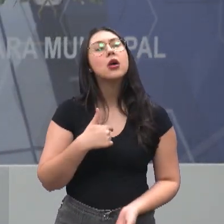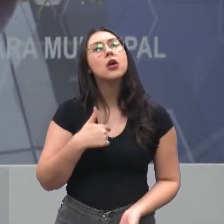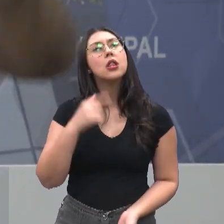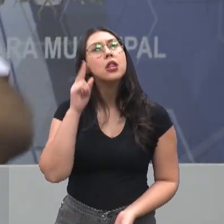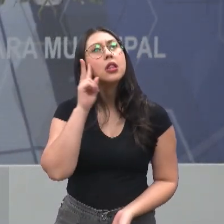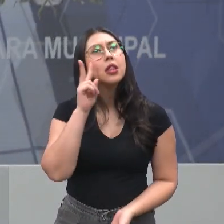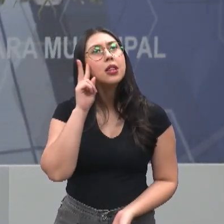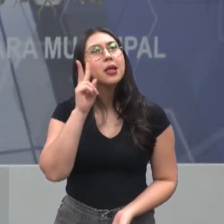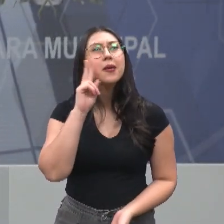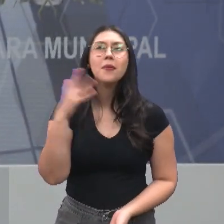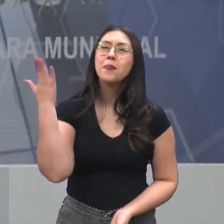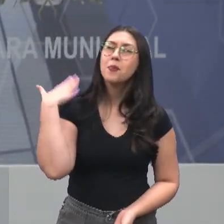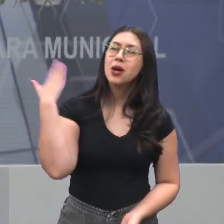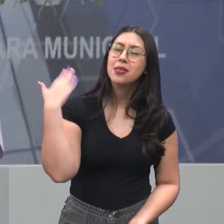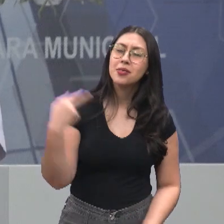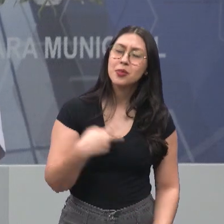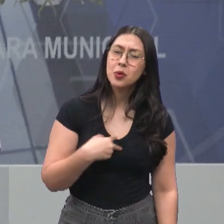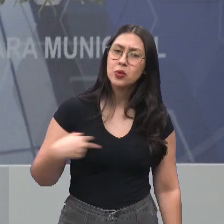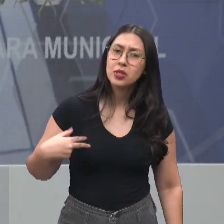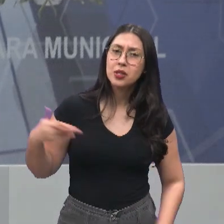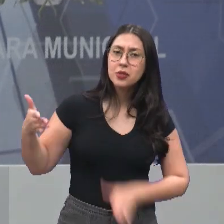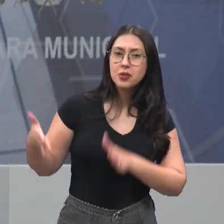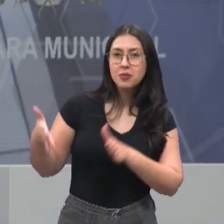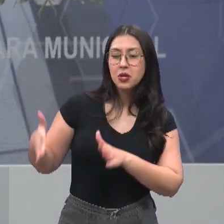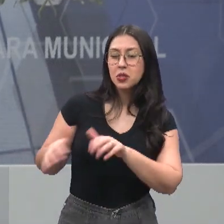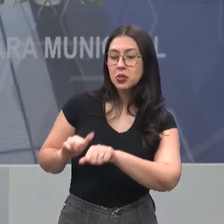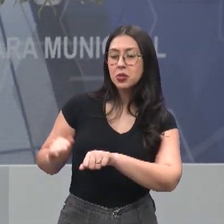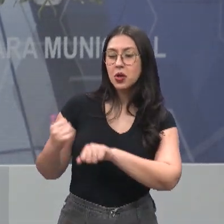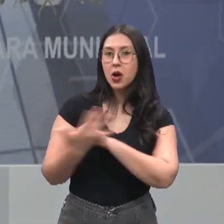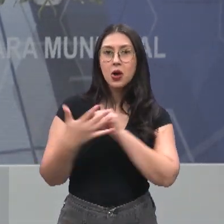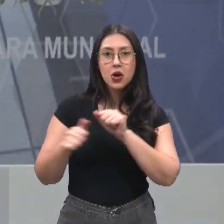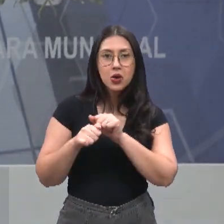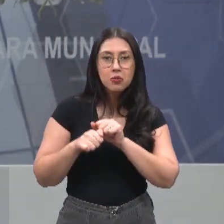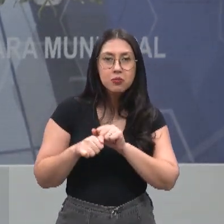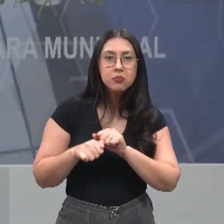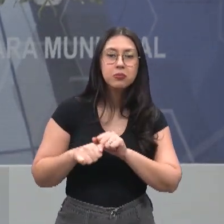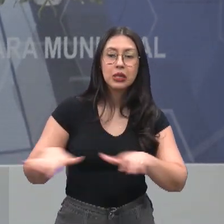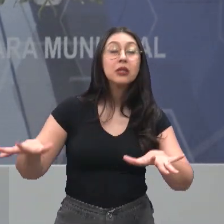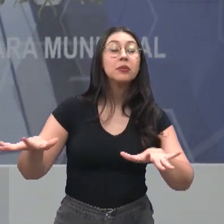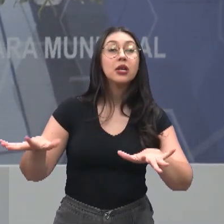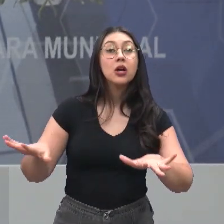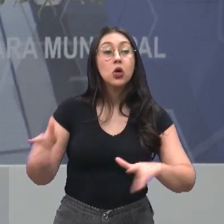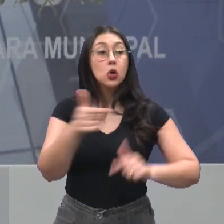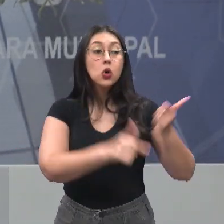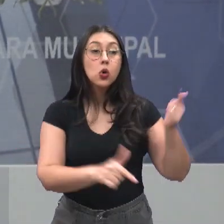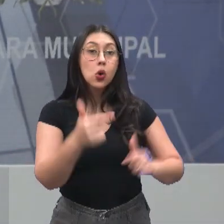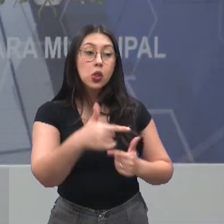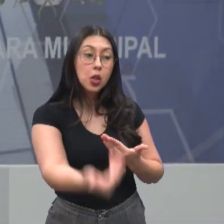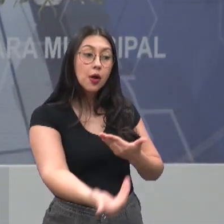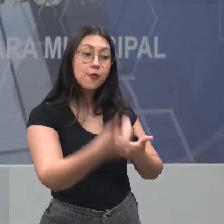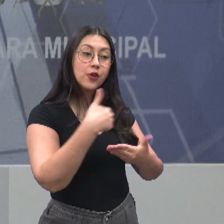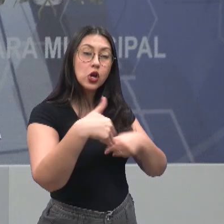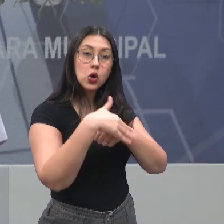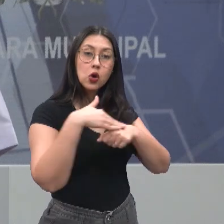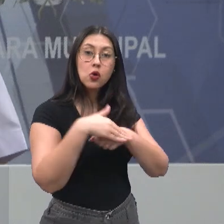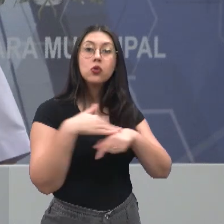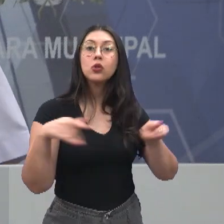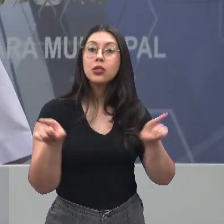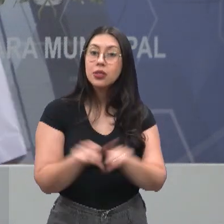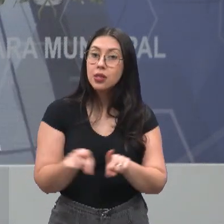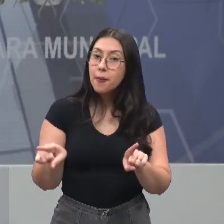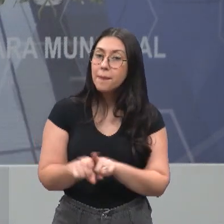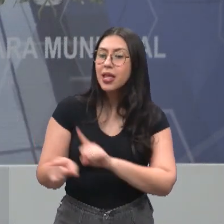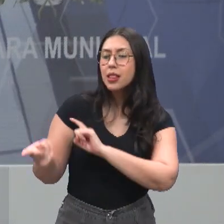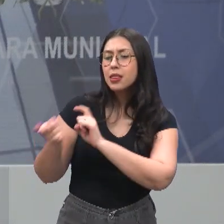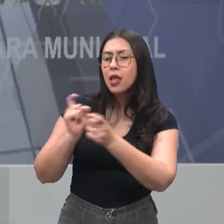lá no SESI, na época da pandemia. Outros vieram aqui na Câmara, falaram conosco. A gente teve diversas